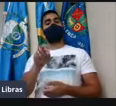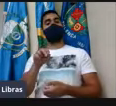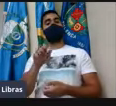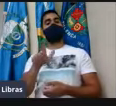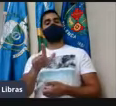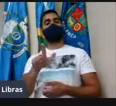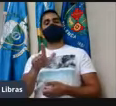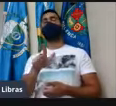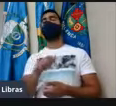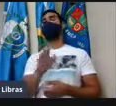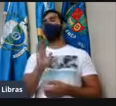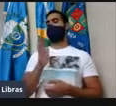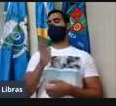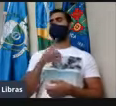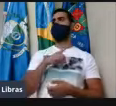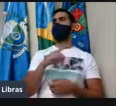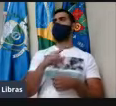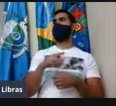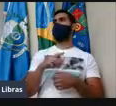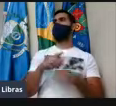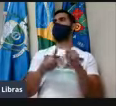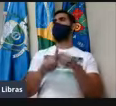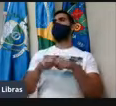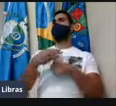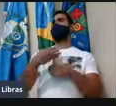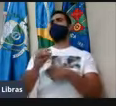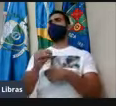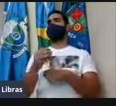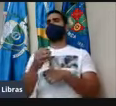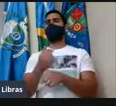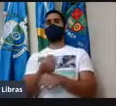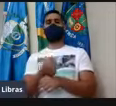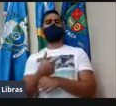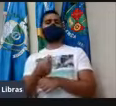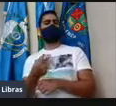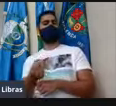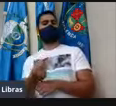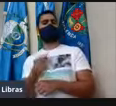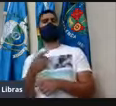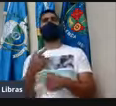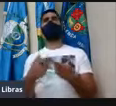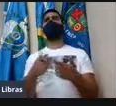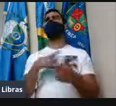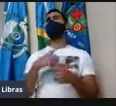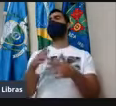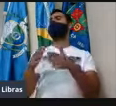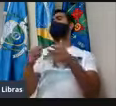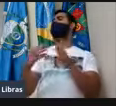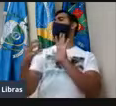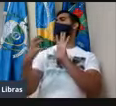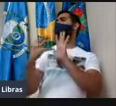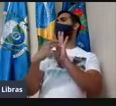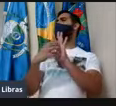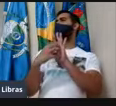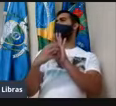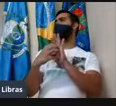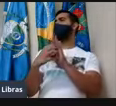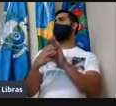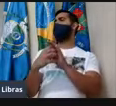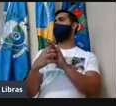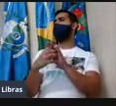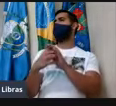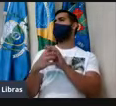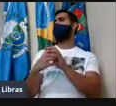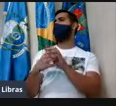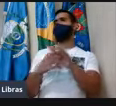até março de 2020. Por quê? Tinha a prerrogativa de pedir à Câmara que suspendesse ou não